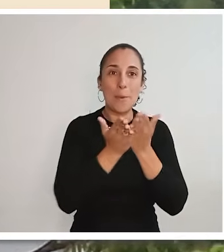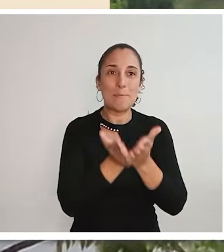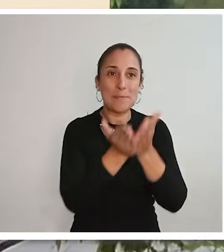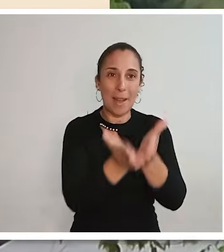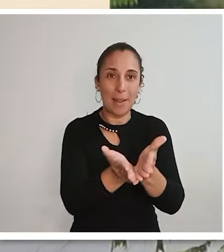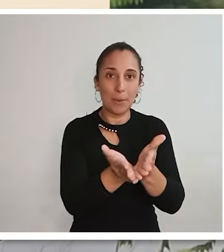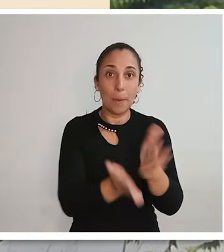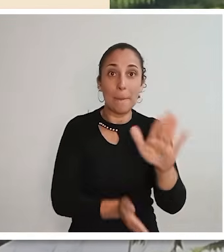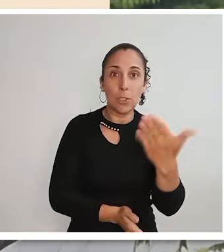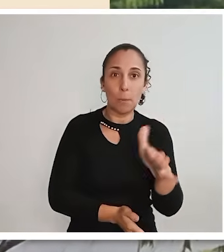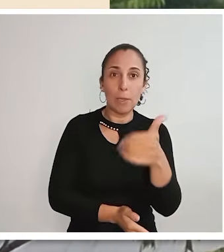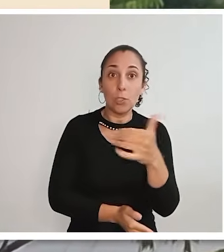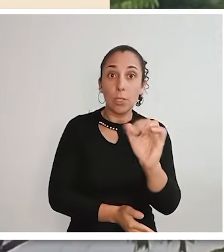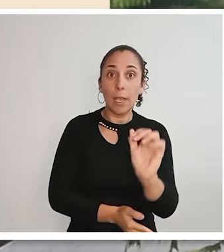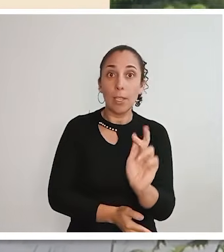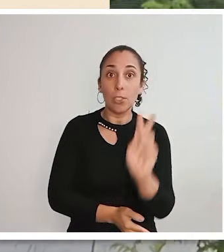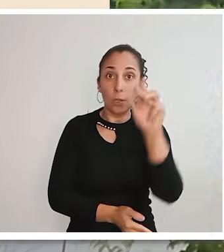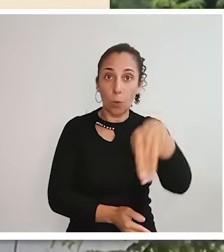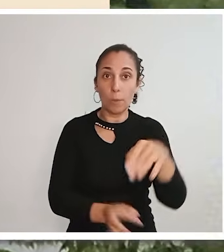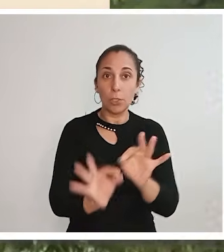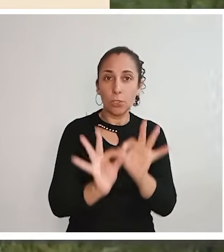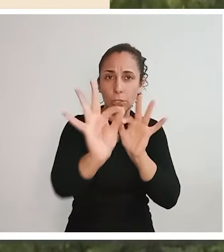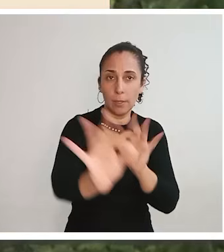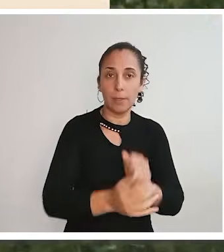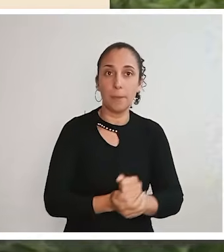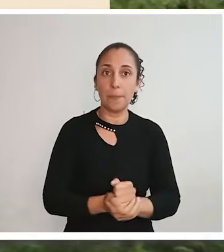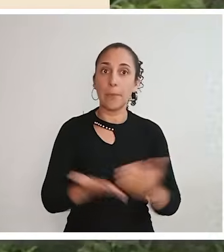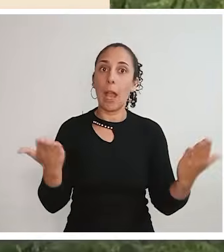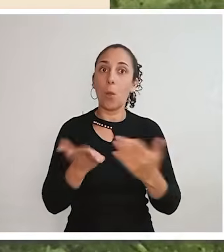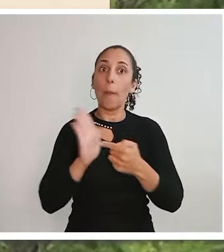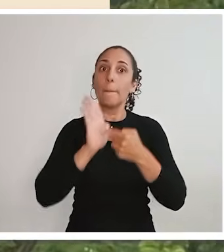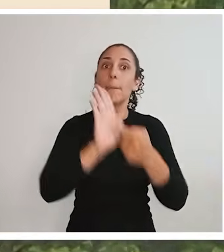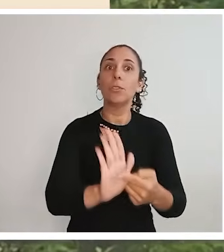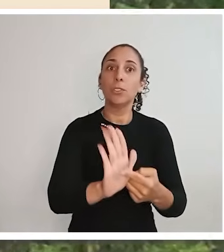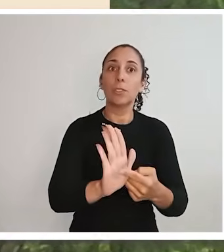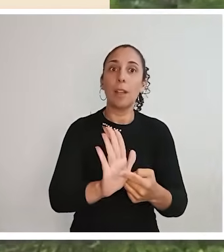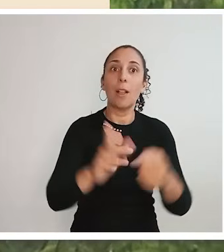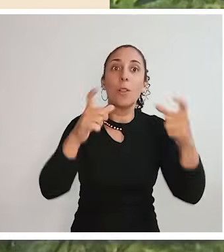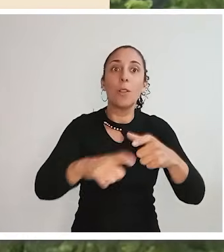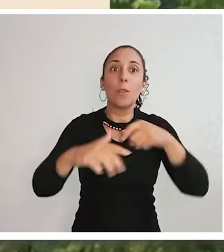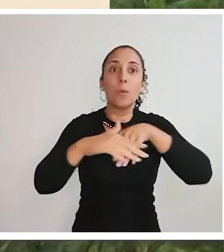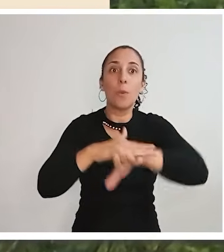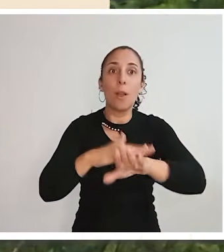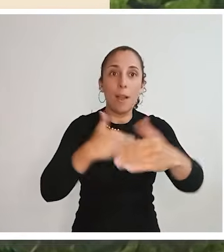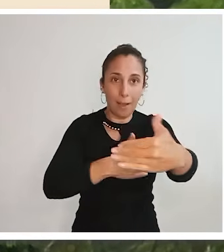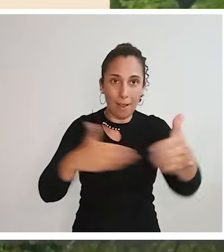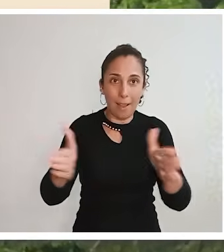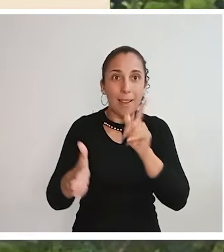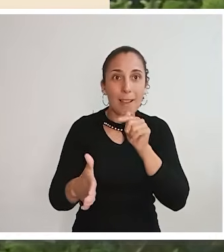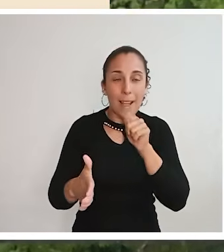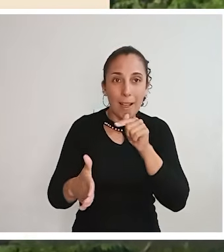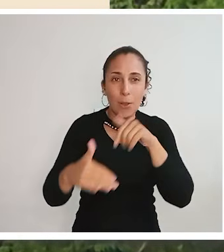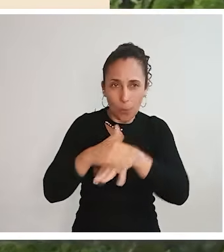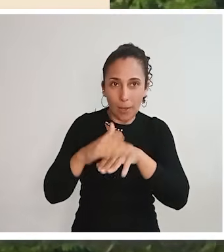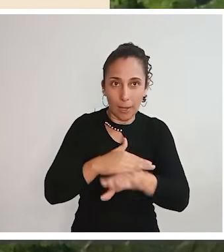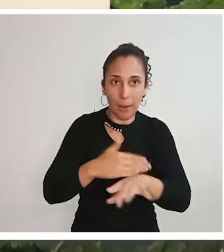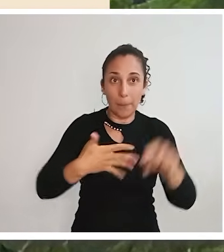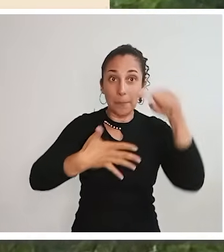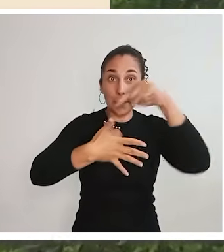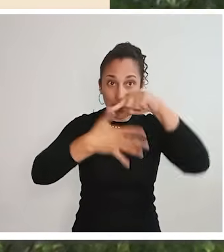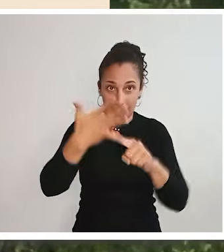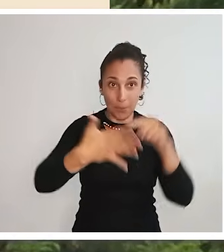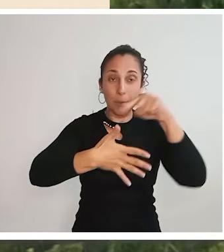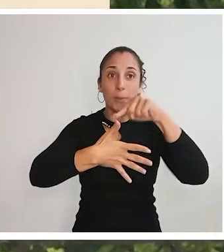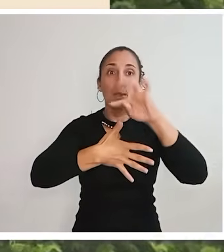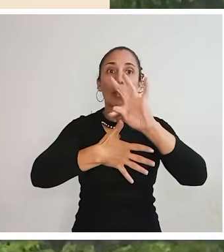mostrei no passeio de barco. Ele está mais ou menos 10 km de distância daqui. Agora vamos aos reservatórios. Primeiro reservatório, coloca